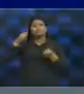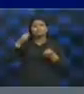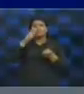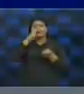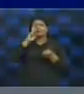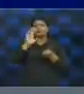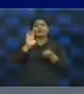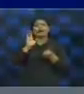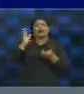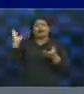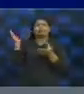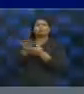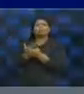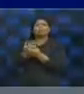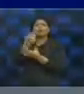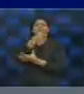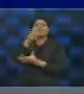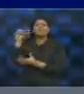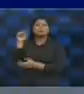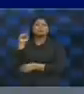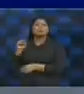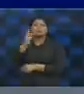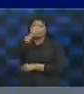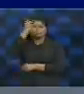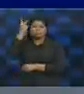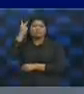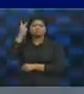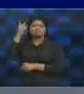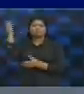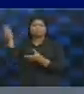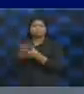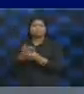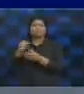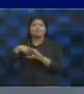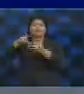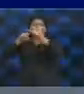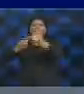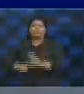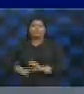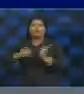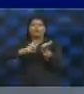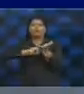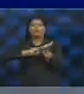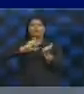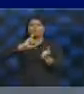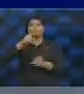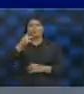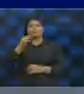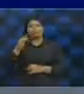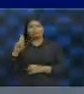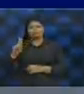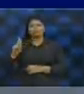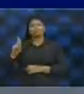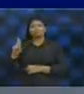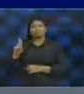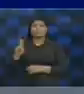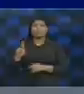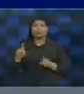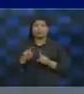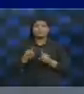SPC e no Serasa por conta de débitos no IPTU. Mais do que isso, entrou com uma série de ações